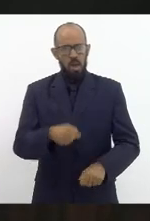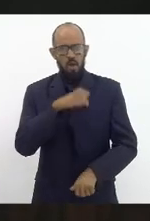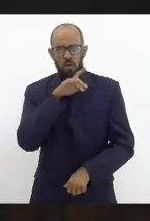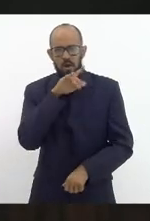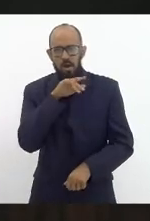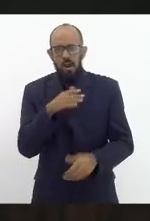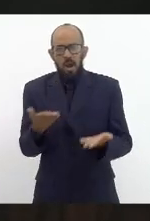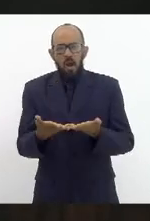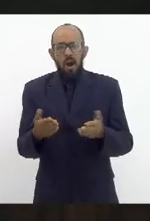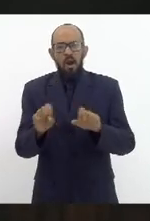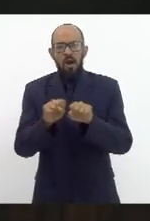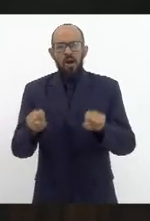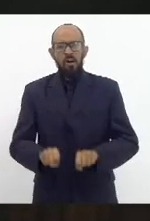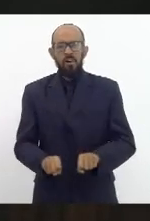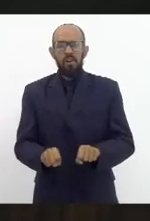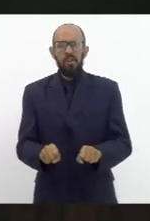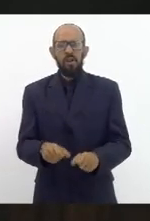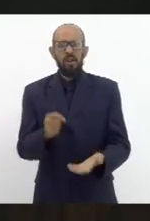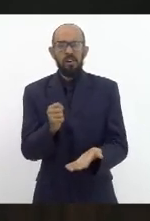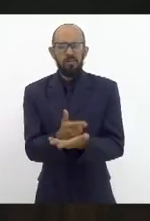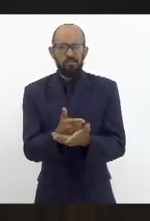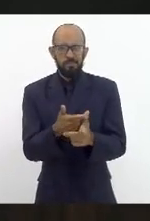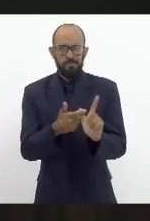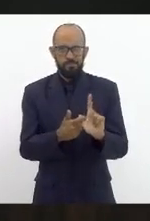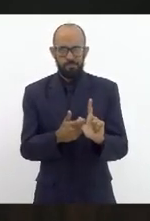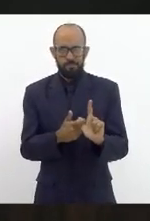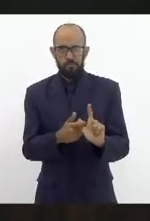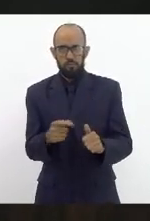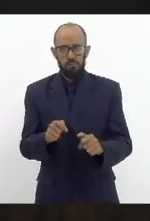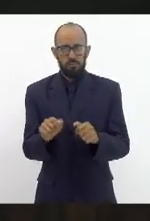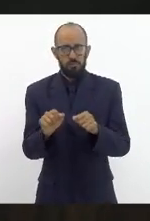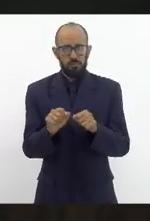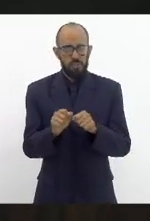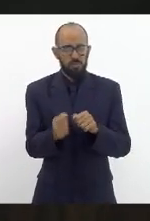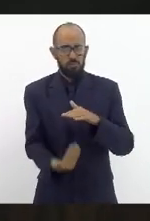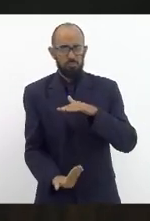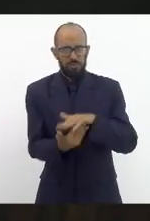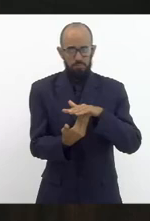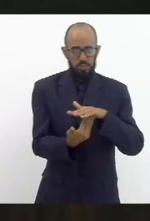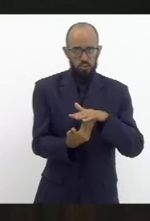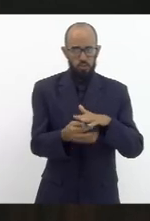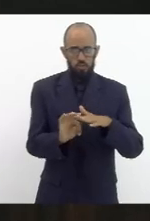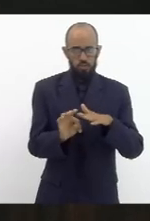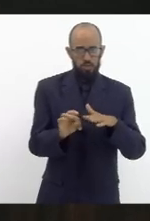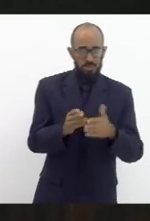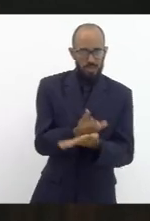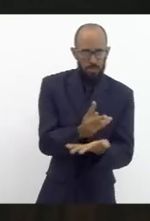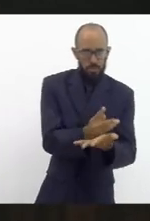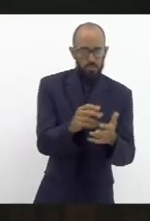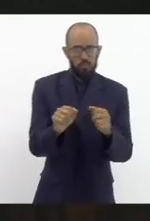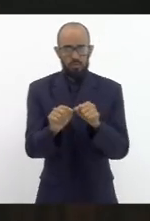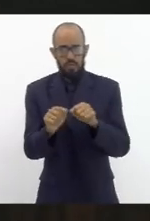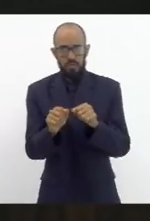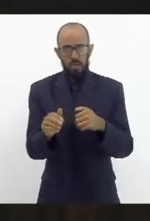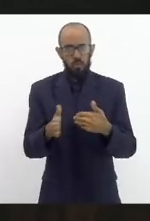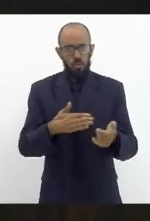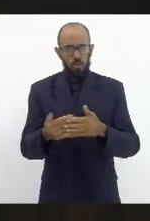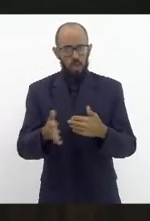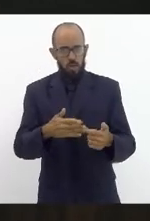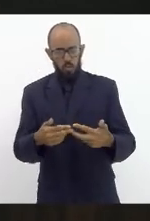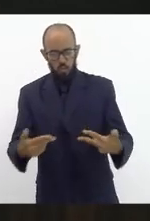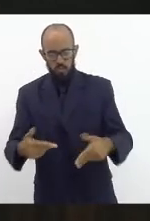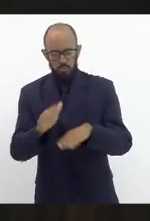recuperação fiscal, e esse regime de recuperação fiscal nos deixa muito limitados, e todas as vezes que nós vamos fazer alguma coisa para o servidor,